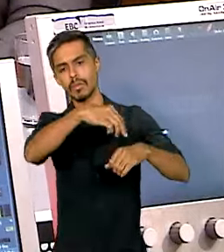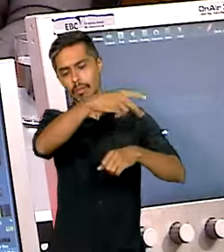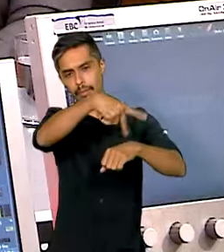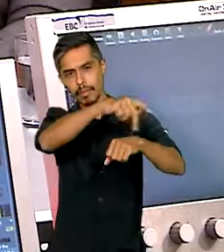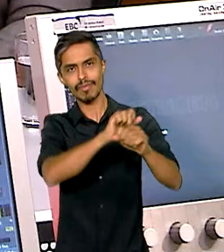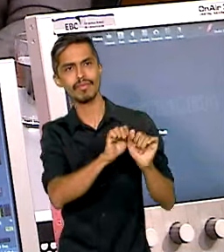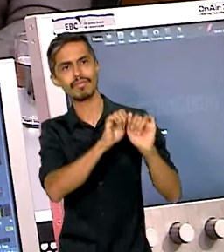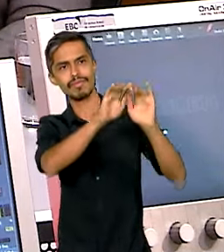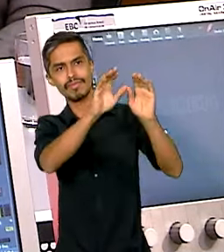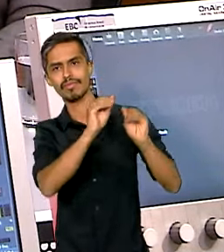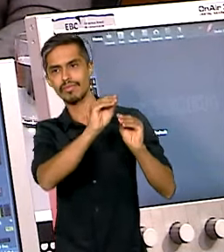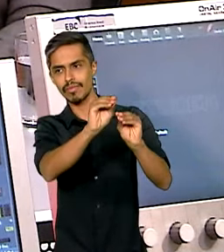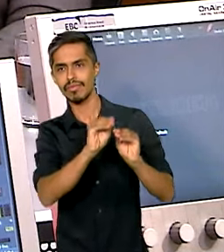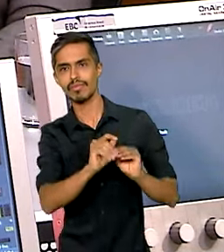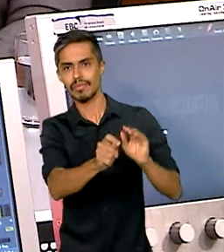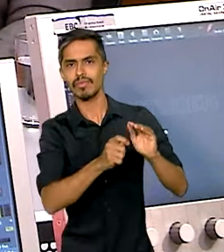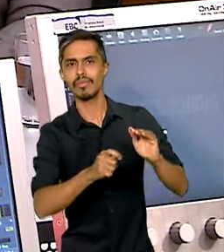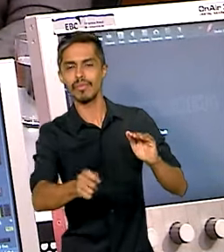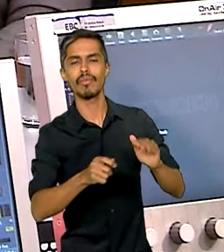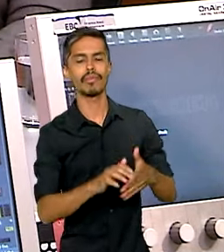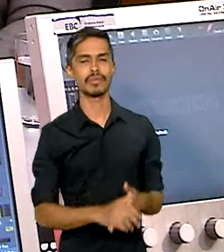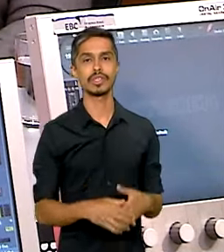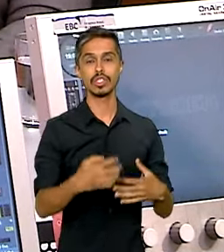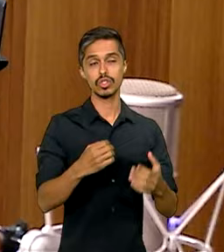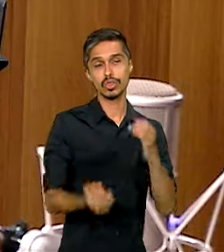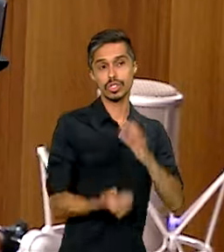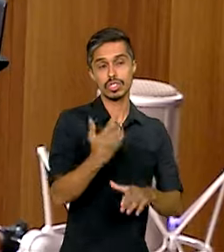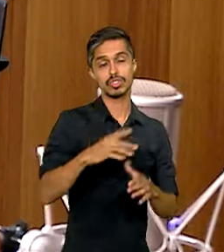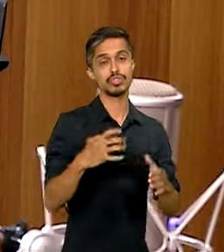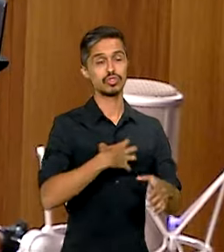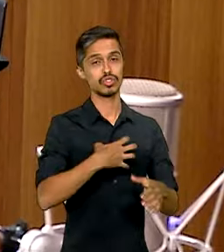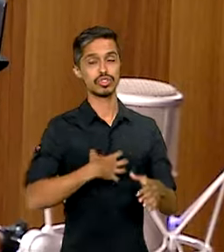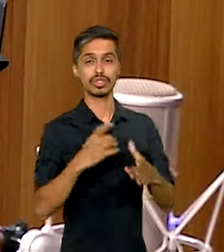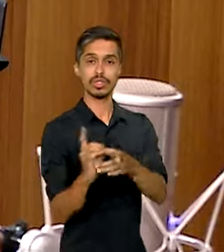museu que vai ser construído de forma democrática e que vai fomentar a democracia no nosso país.